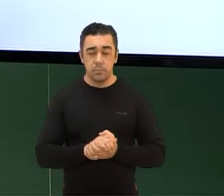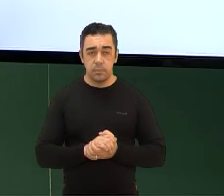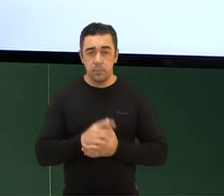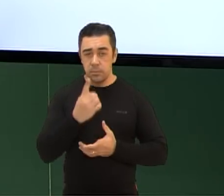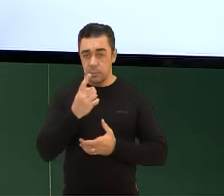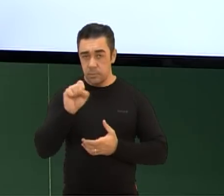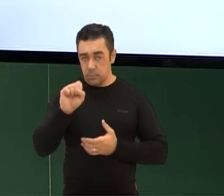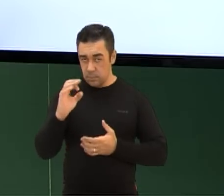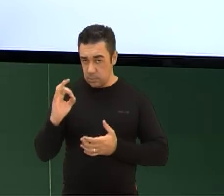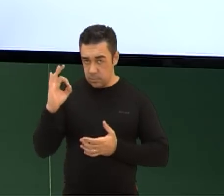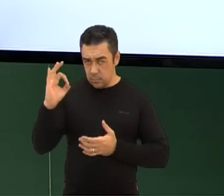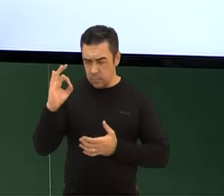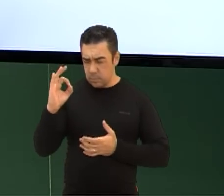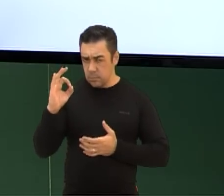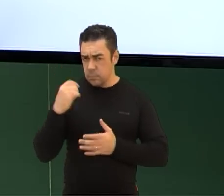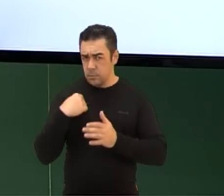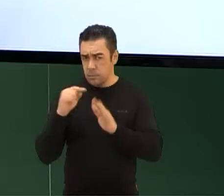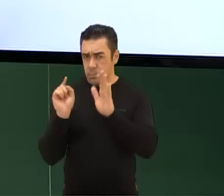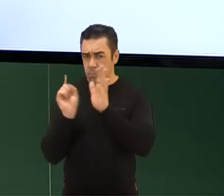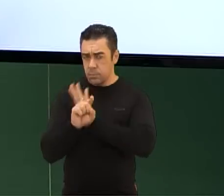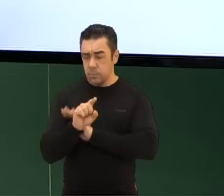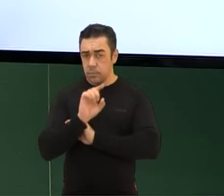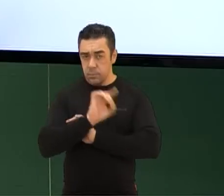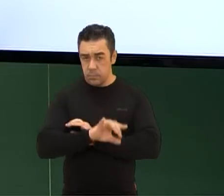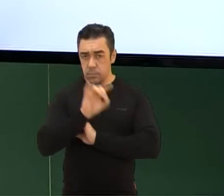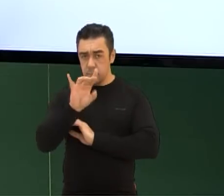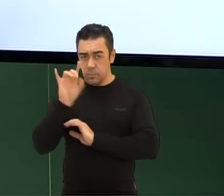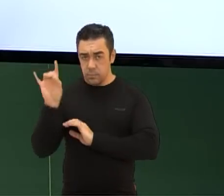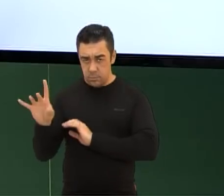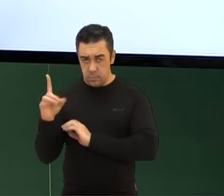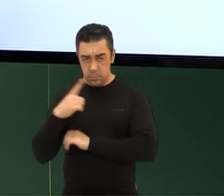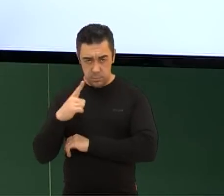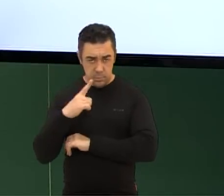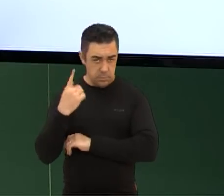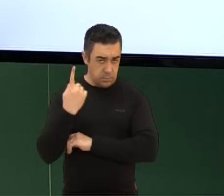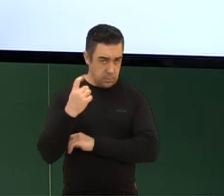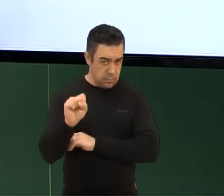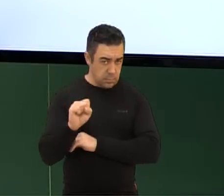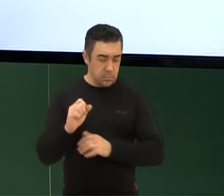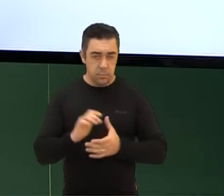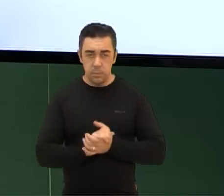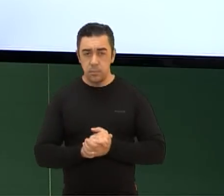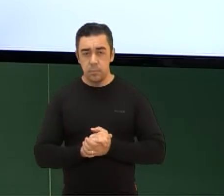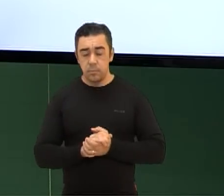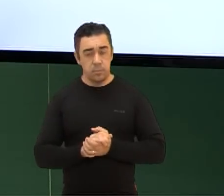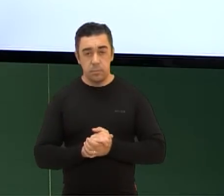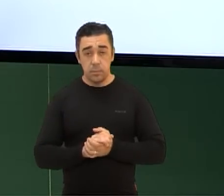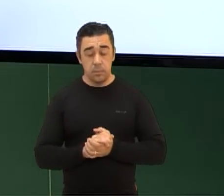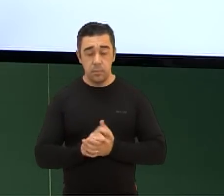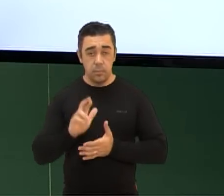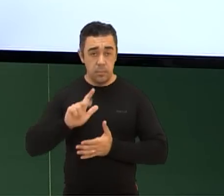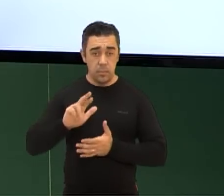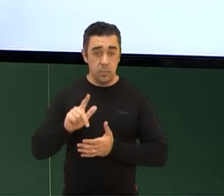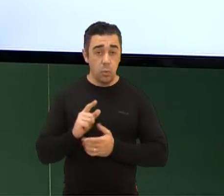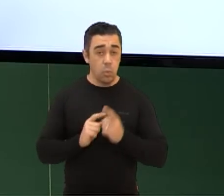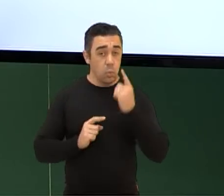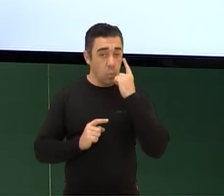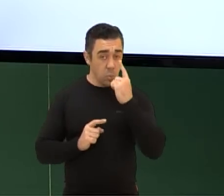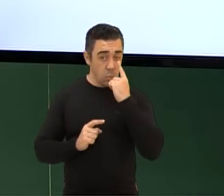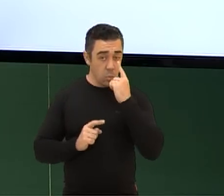18 graus. Mas será que cada ângulo tem 18 graus? Acho que não, né? O que está nos dizendo aqui é